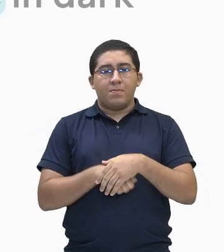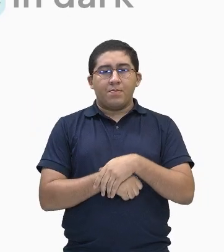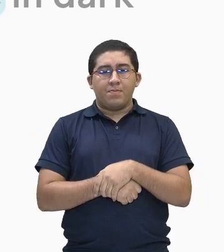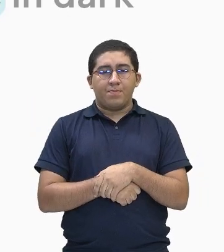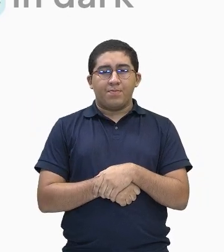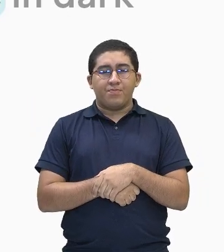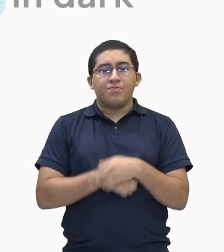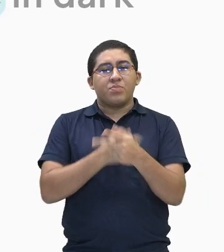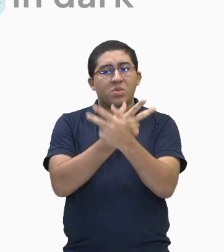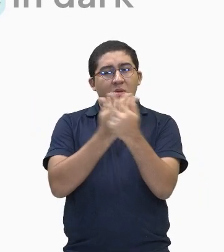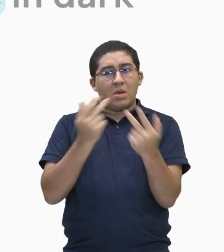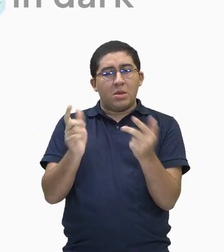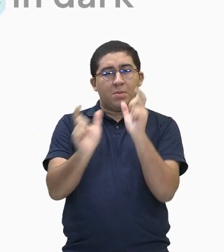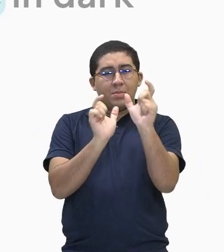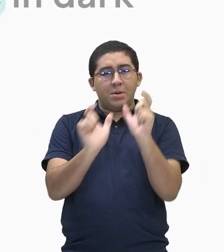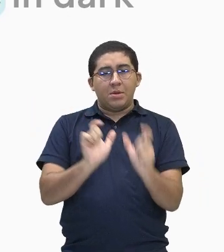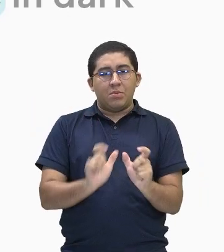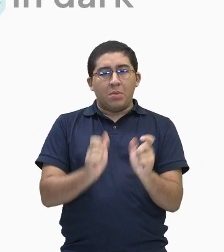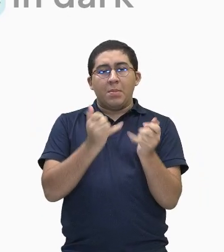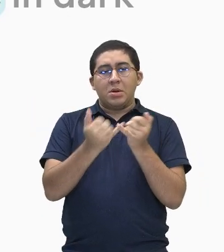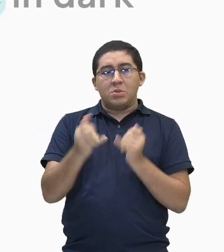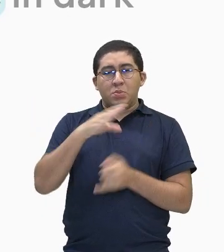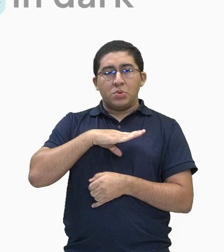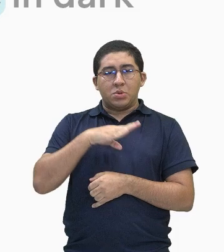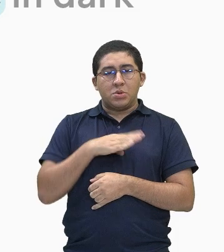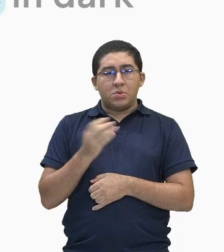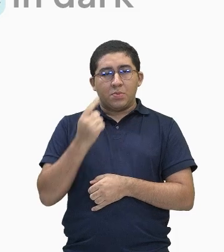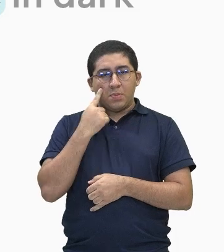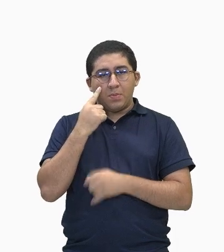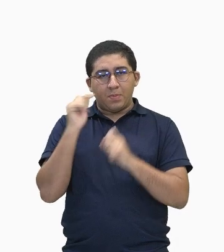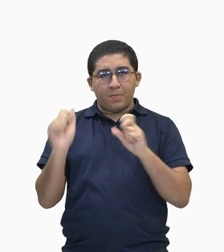Várias palavras cognatas. Vamos para o próximo.